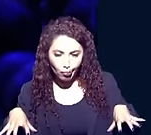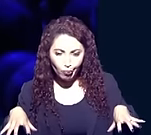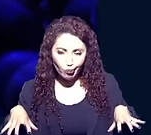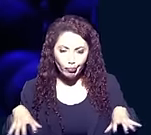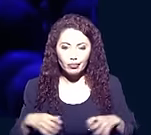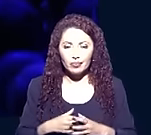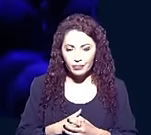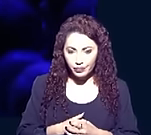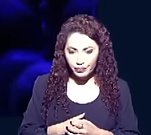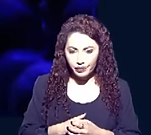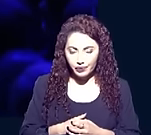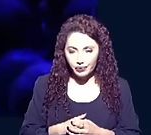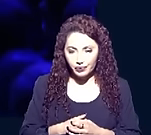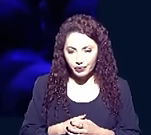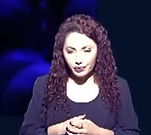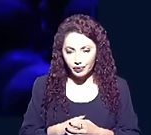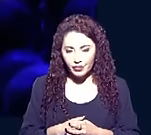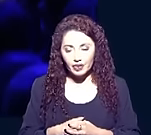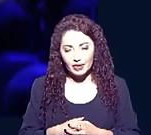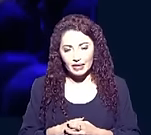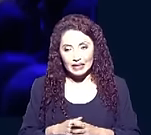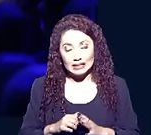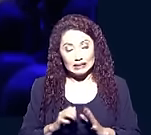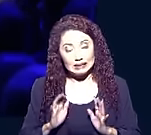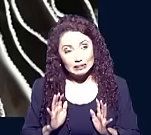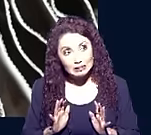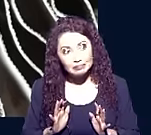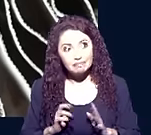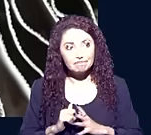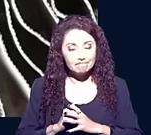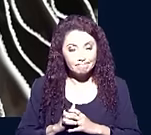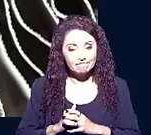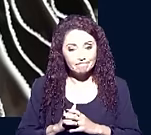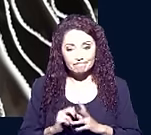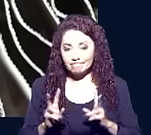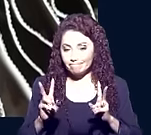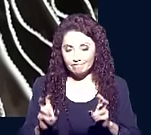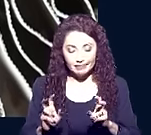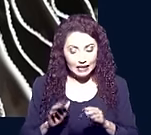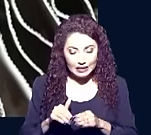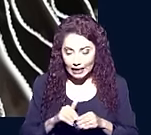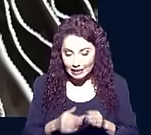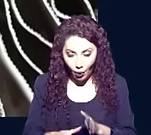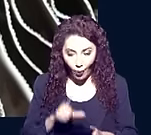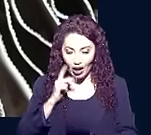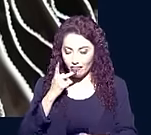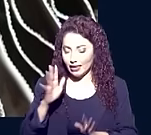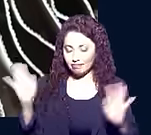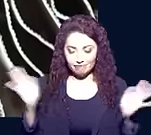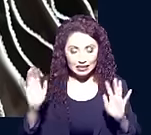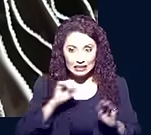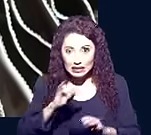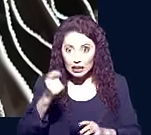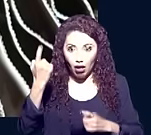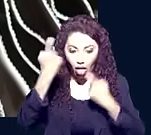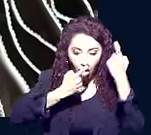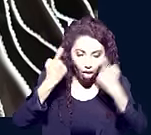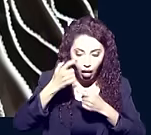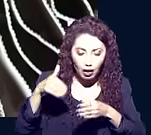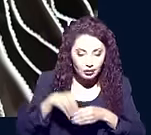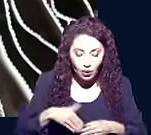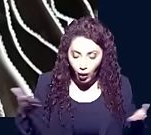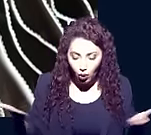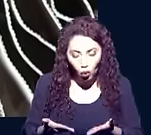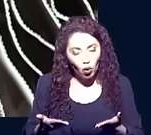eh eu eu costumo deixar as eleições para o ano das eleições né Se a gente for pensar em eleição agora acabou